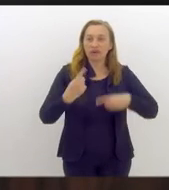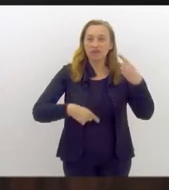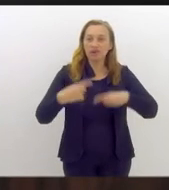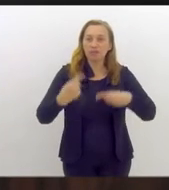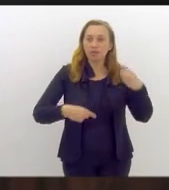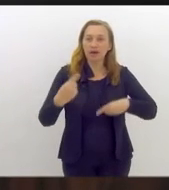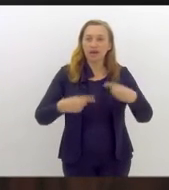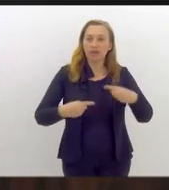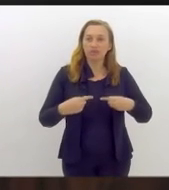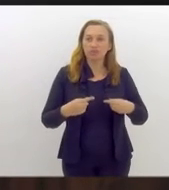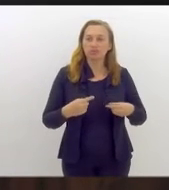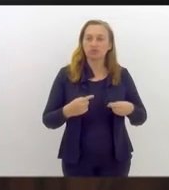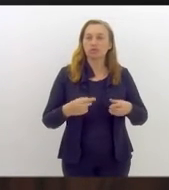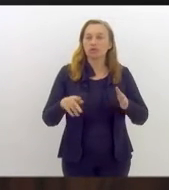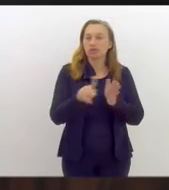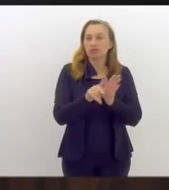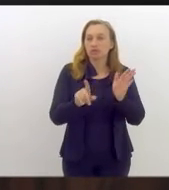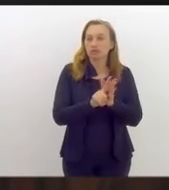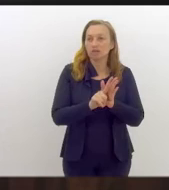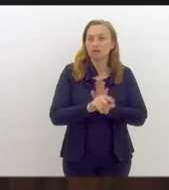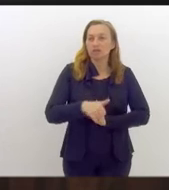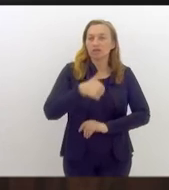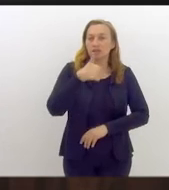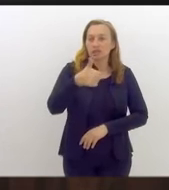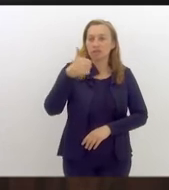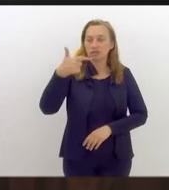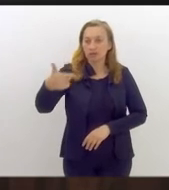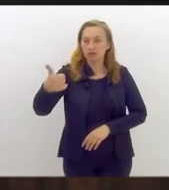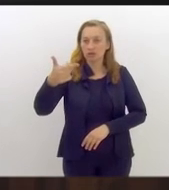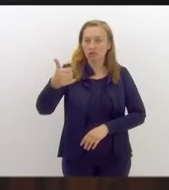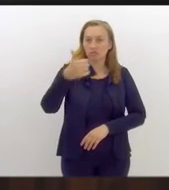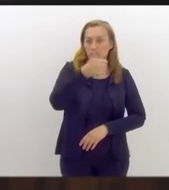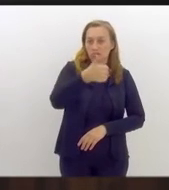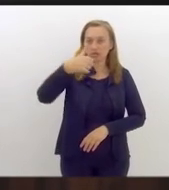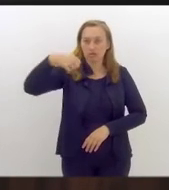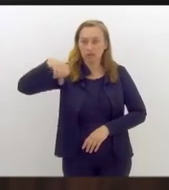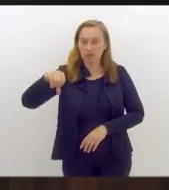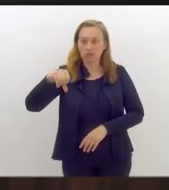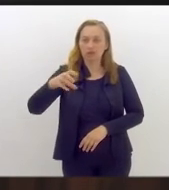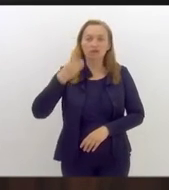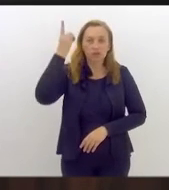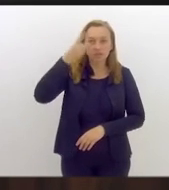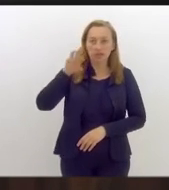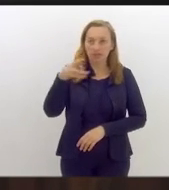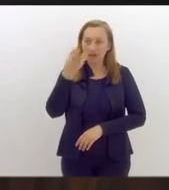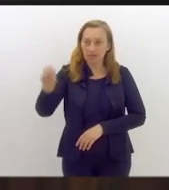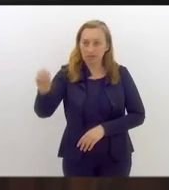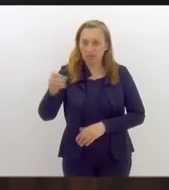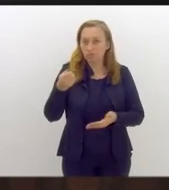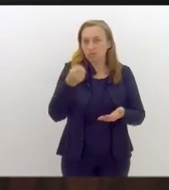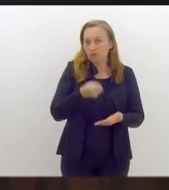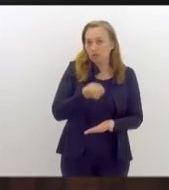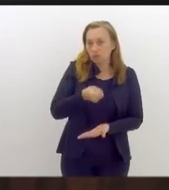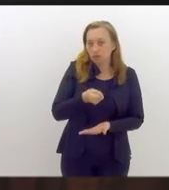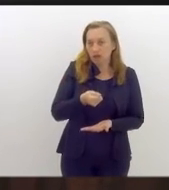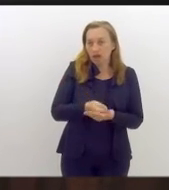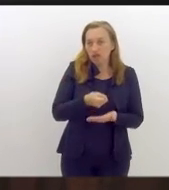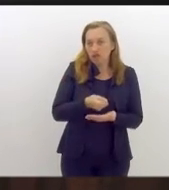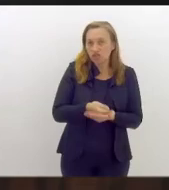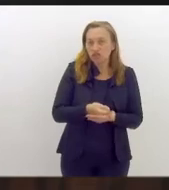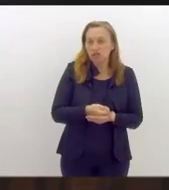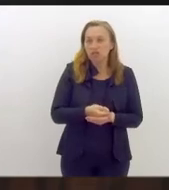redação do vencido projeto de lei número 112/2019, de autoria do deputado Brazão, que dispõe sobre a obrigatoriedade e